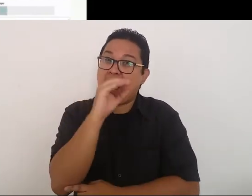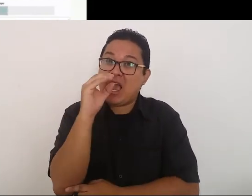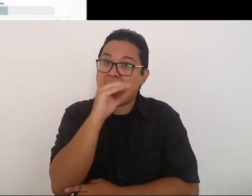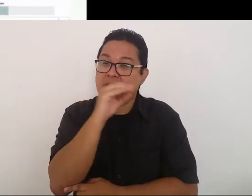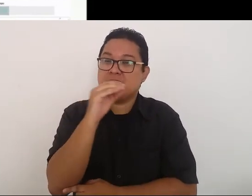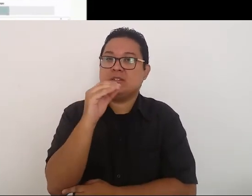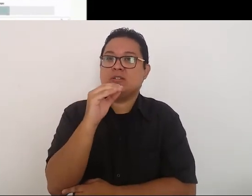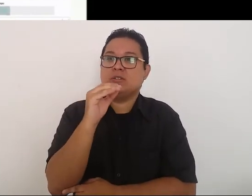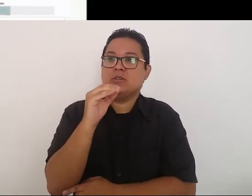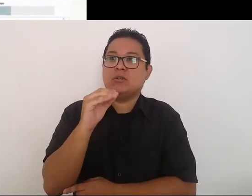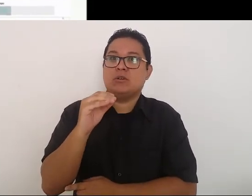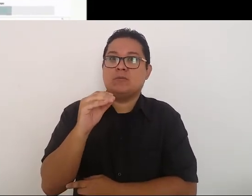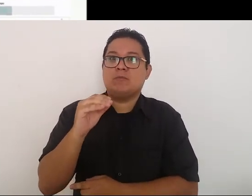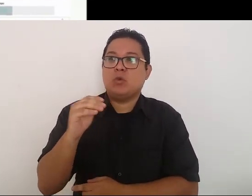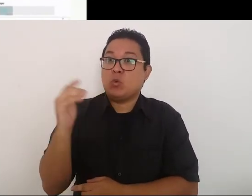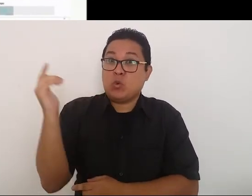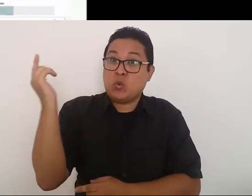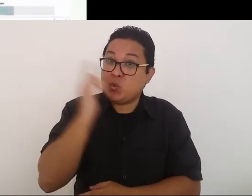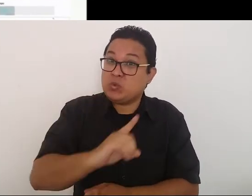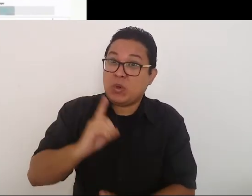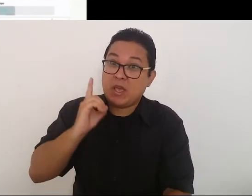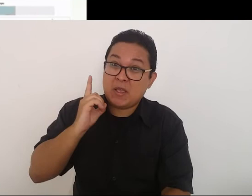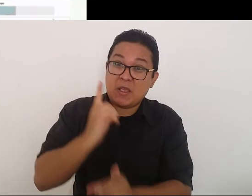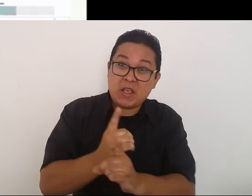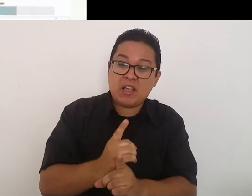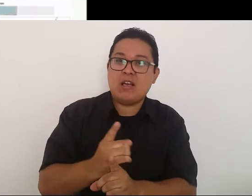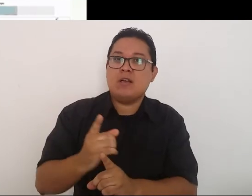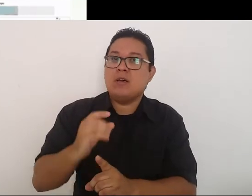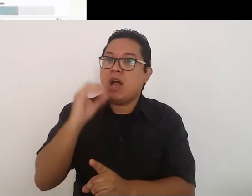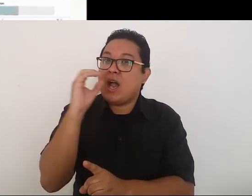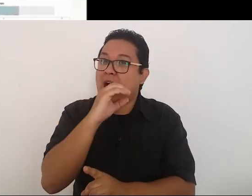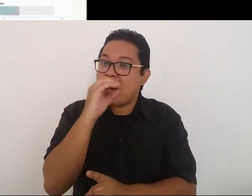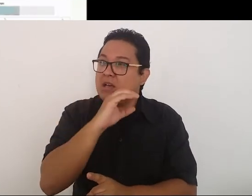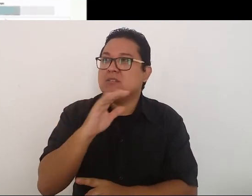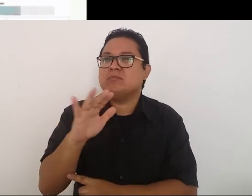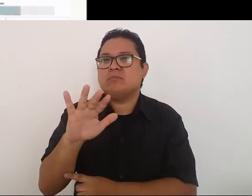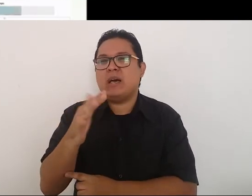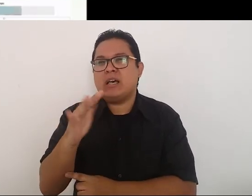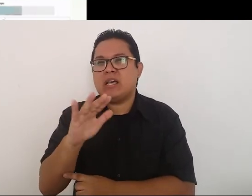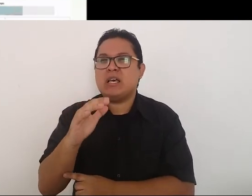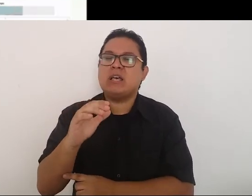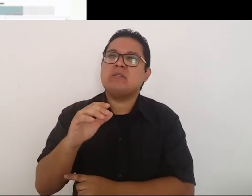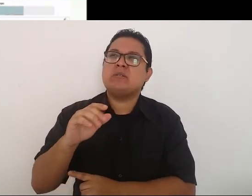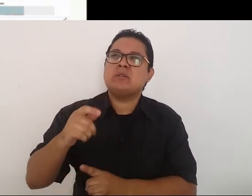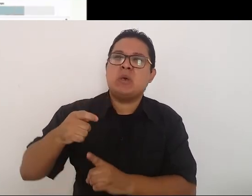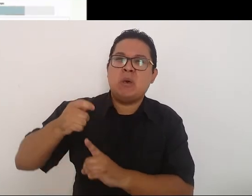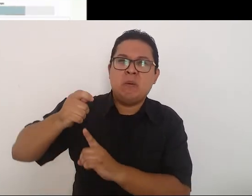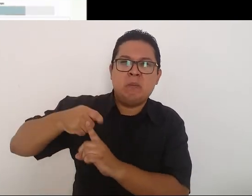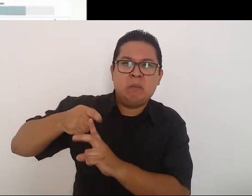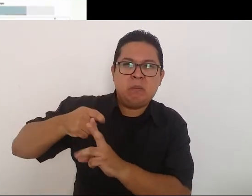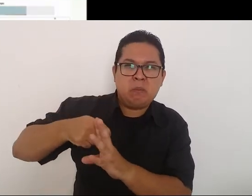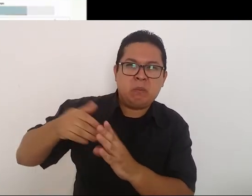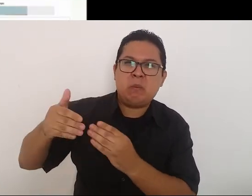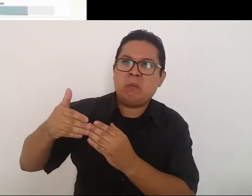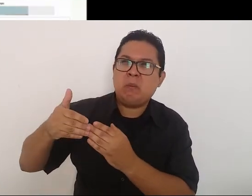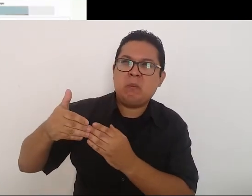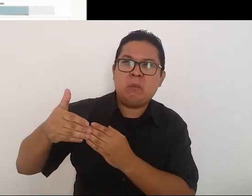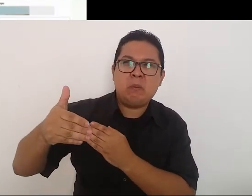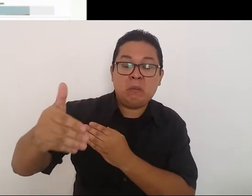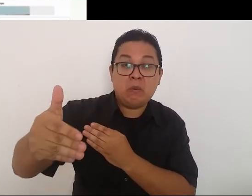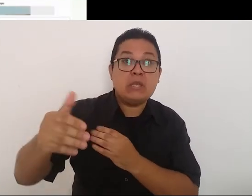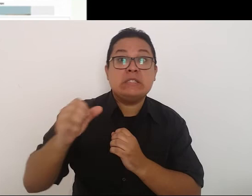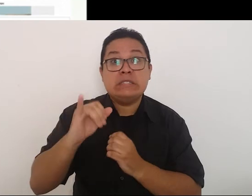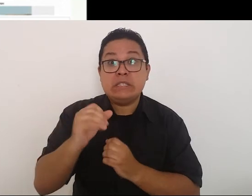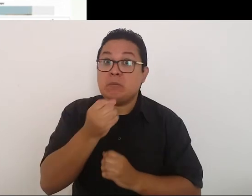pulando algumas etapas de verificação e etc., a gente deva ter uma vacina aí funcionando num